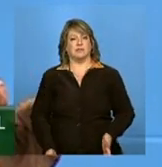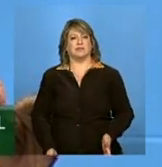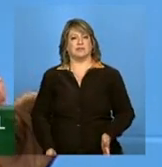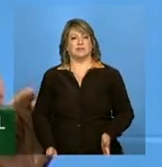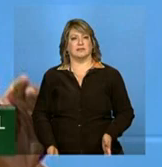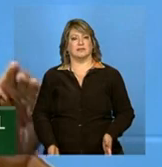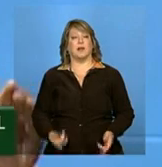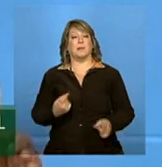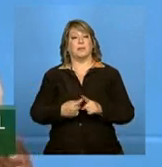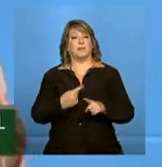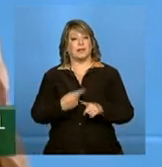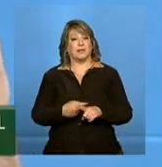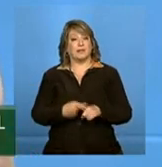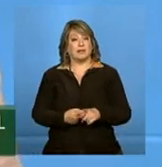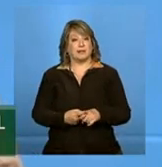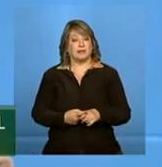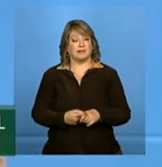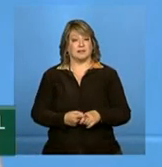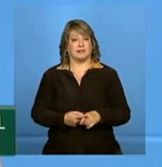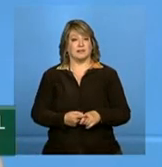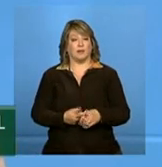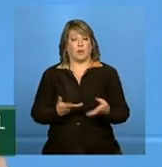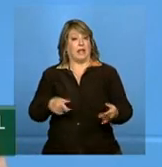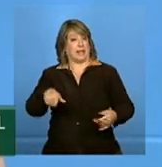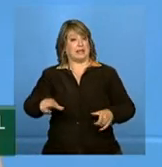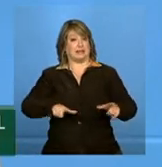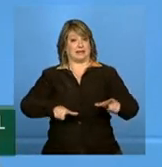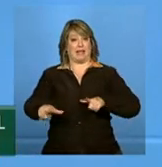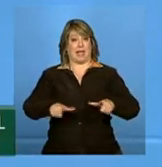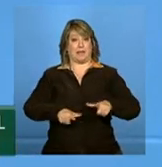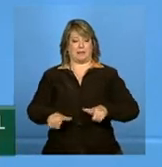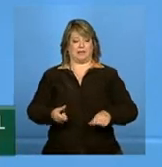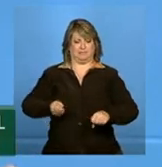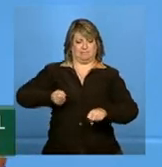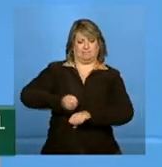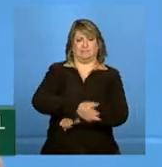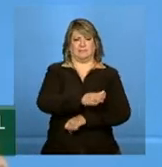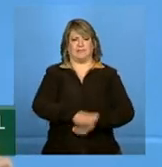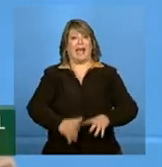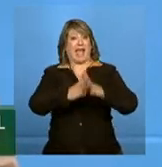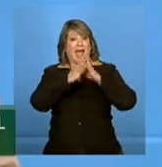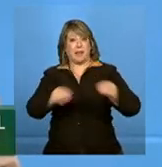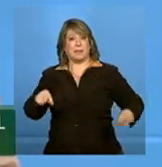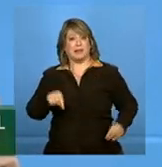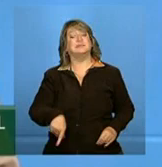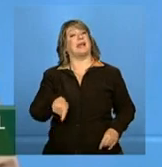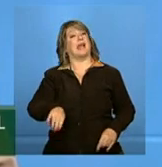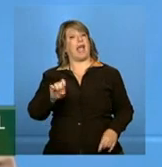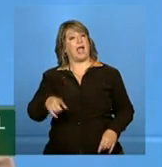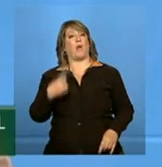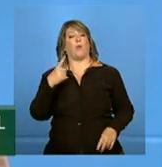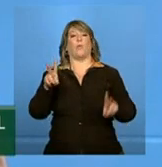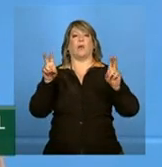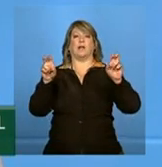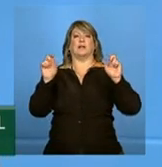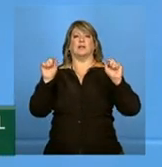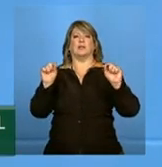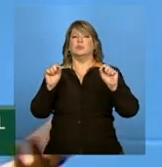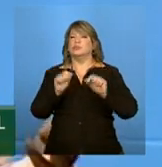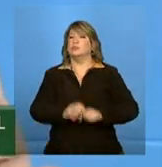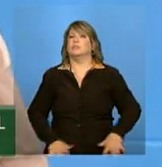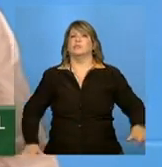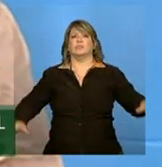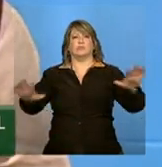isso porque, afinal de contas, o trabalho, a erradicação do trabalho infantil é um tema transversal